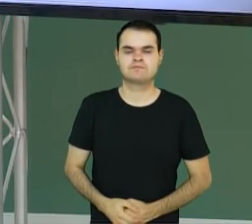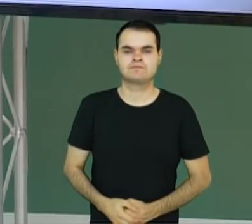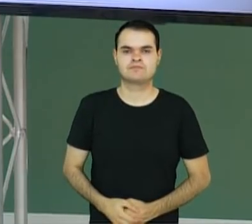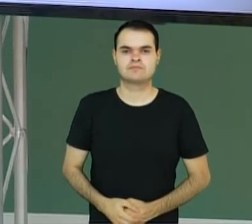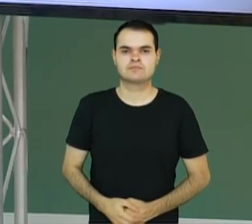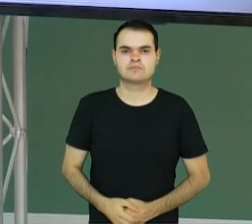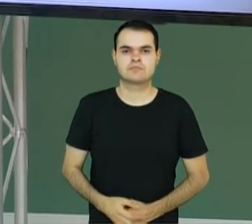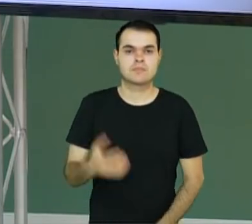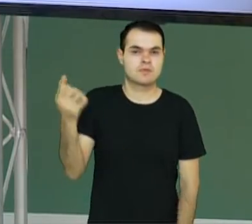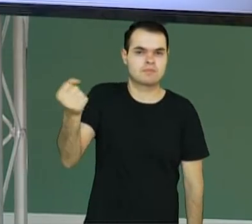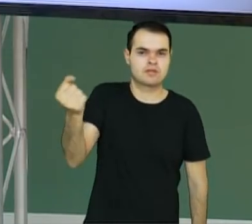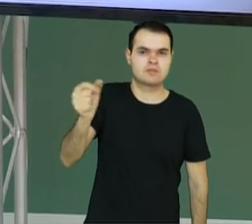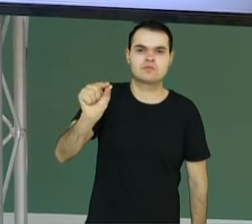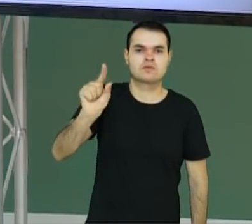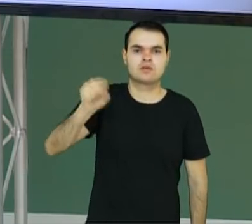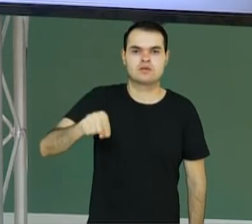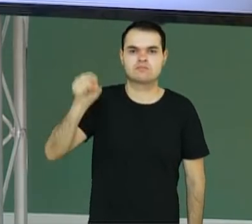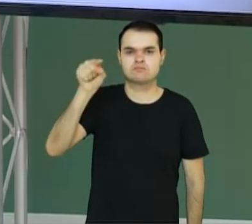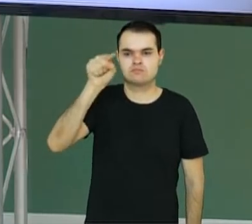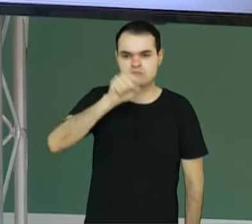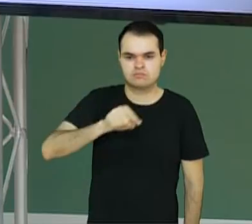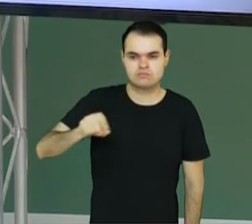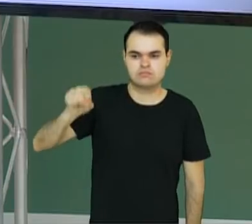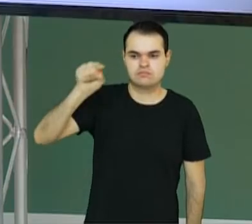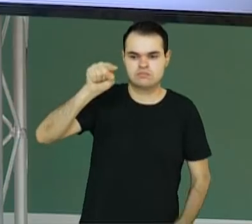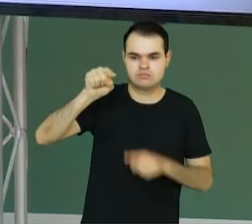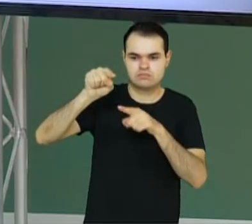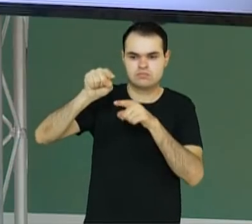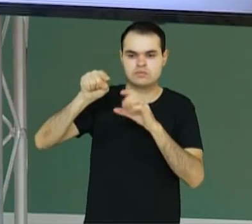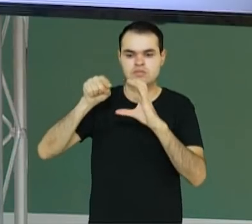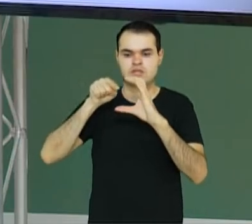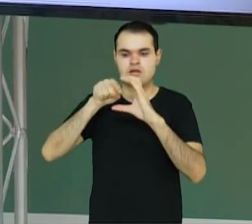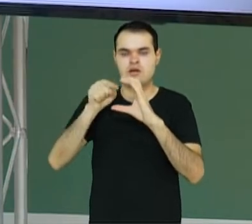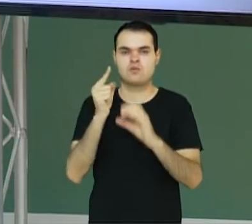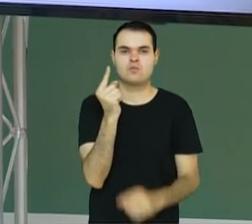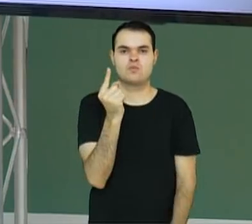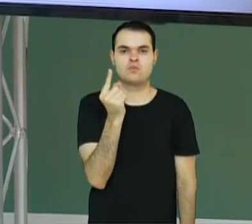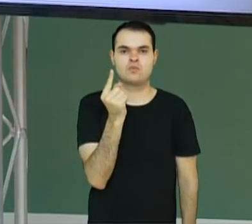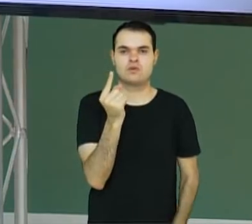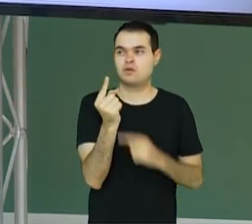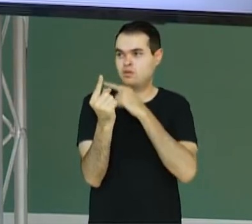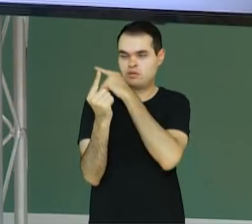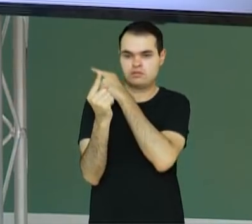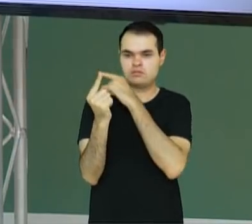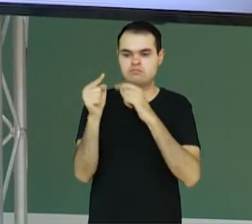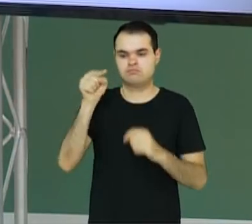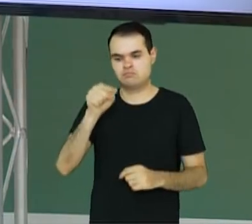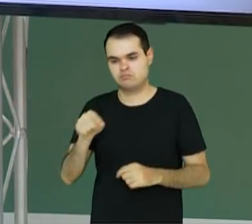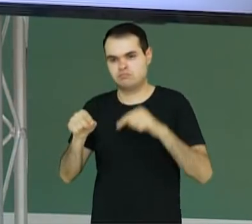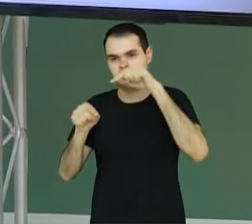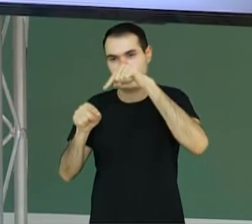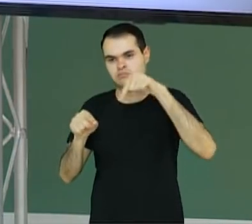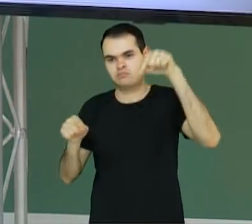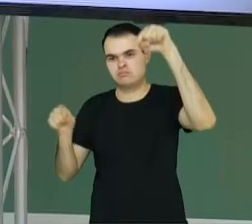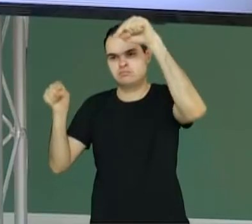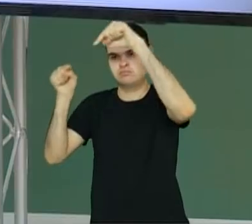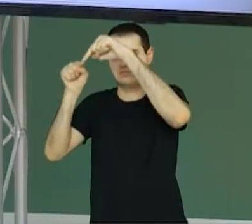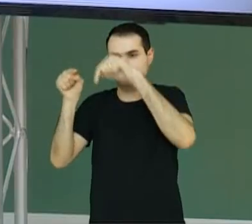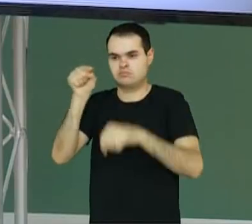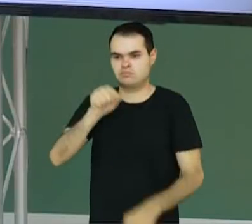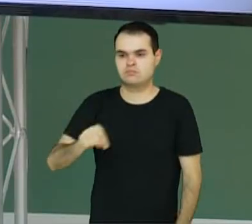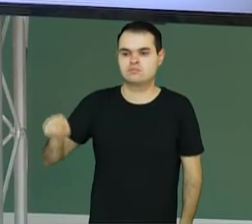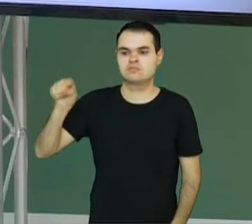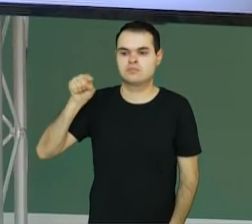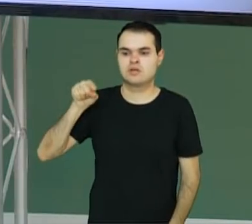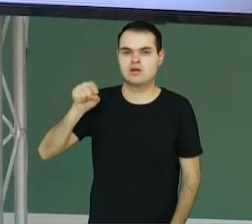A parte branca é composta por um círculo de raio 1. Por quê? Porque esse semicírculo com esse semicírculo forma um círculo de raio 1,